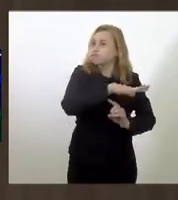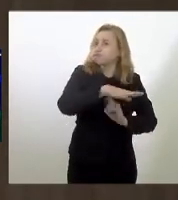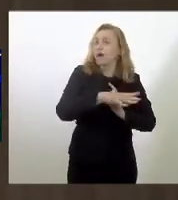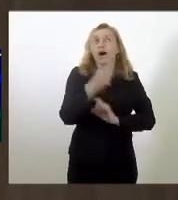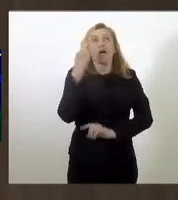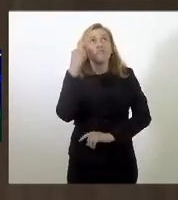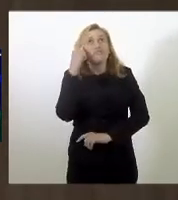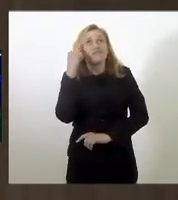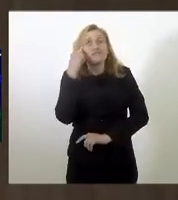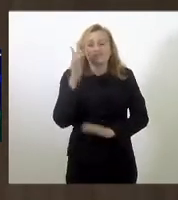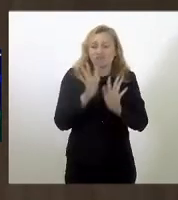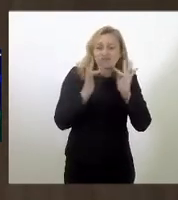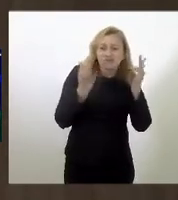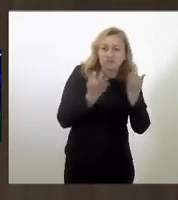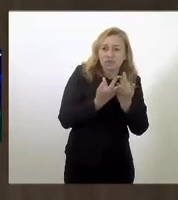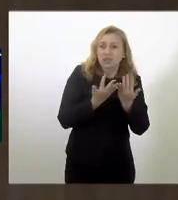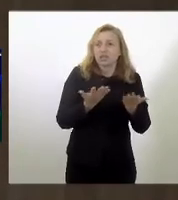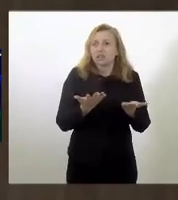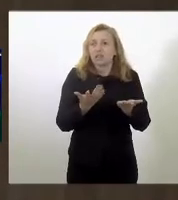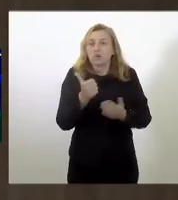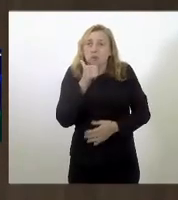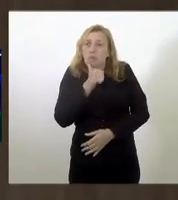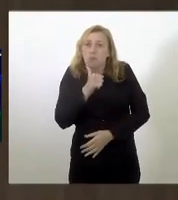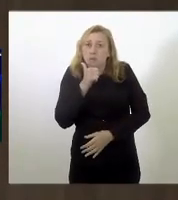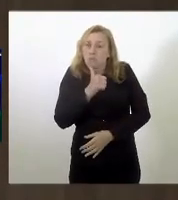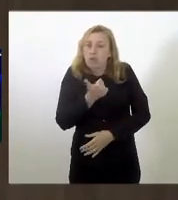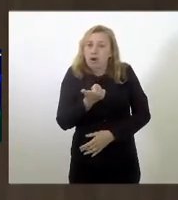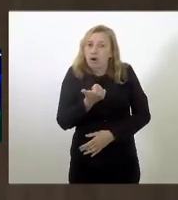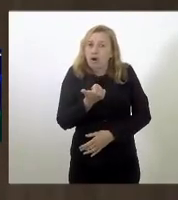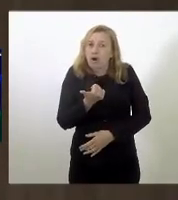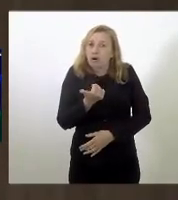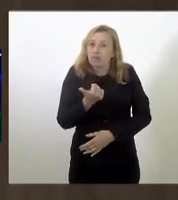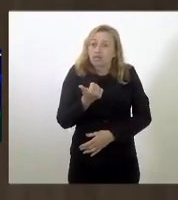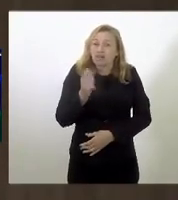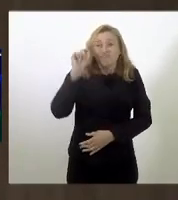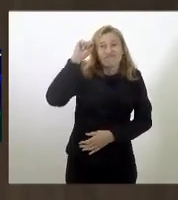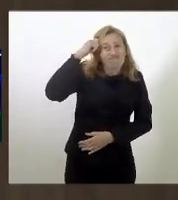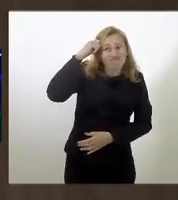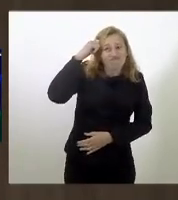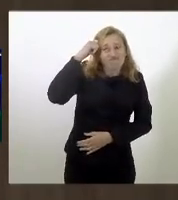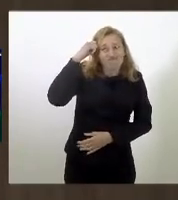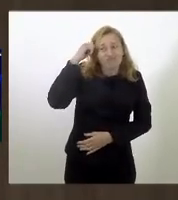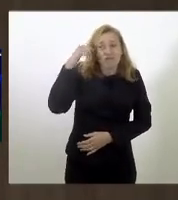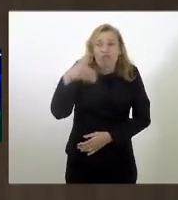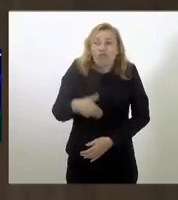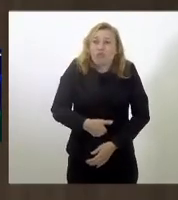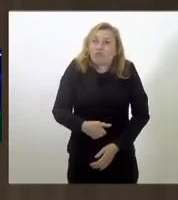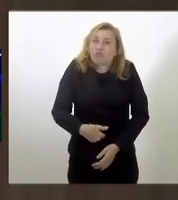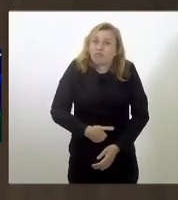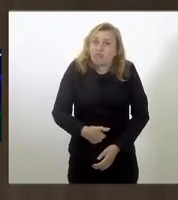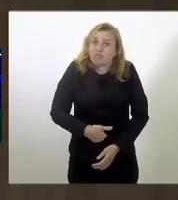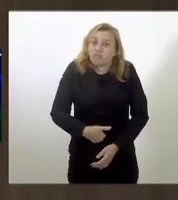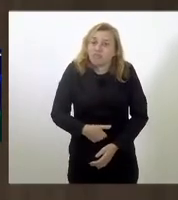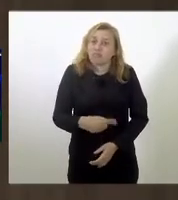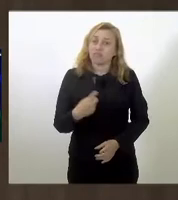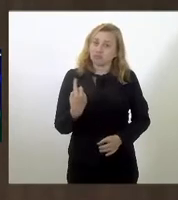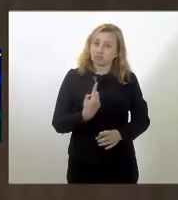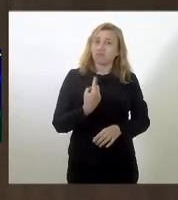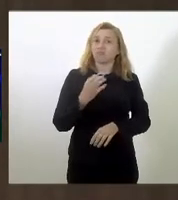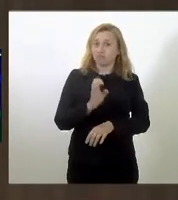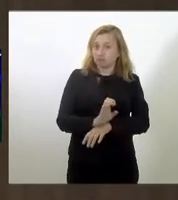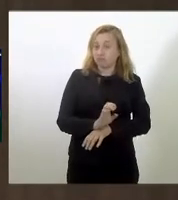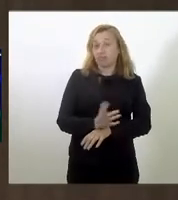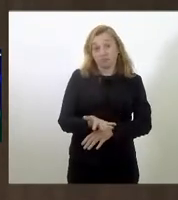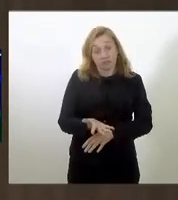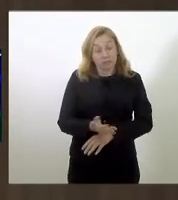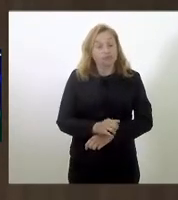pensando naquelas famílias, naquelas mulheres, naqueles negros que estão passando fome no nosso estado.